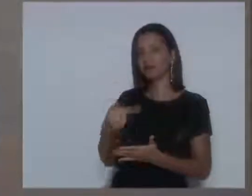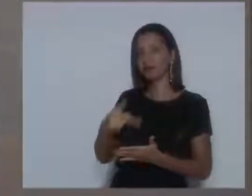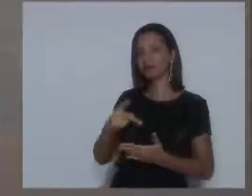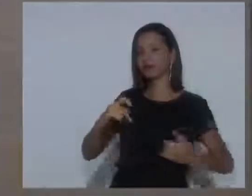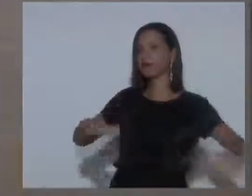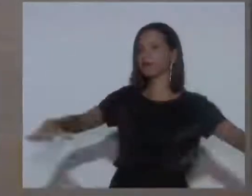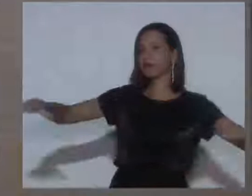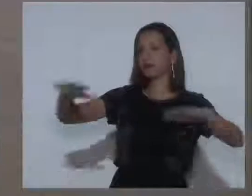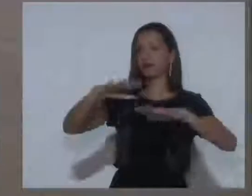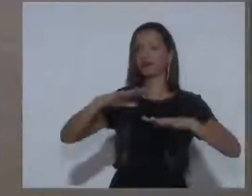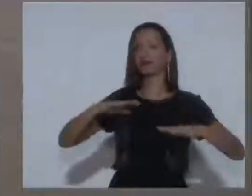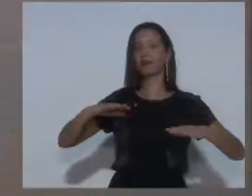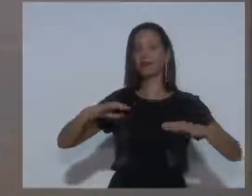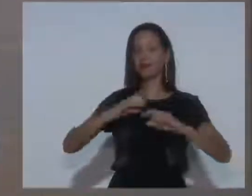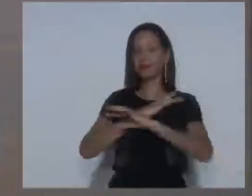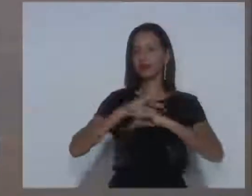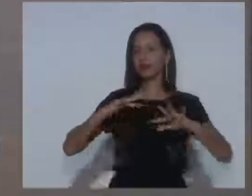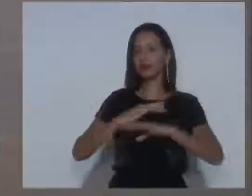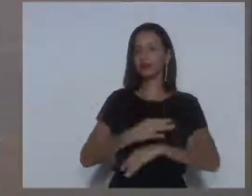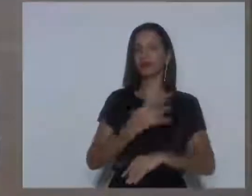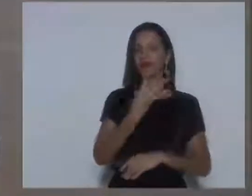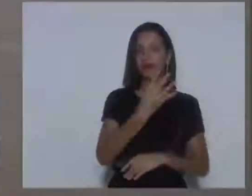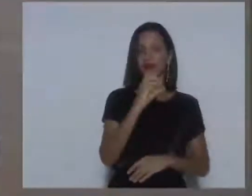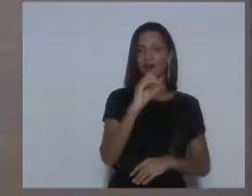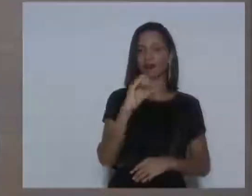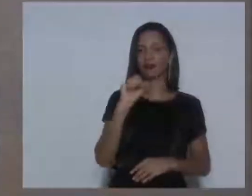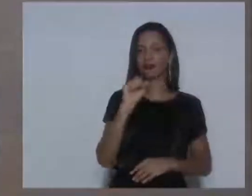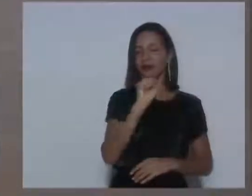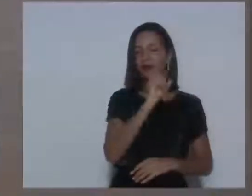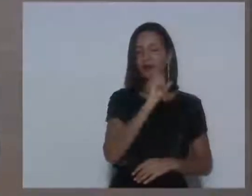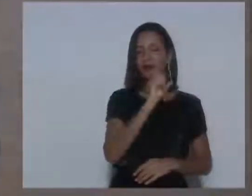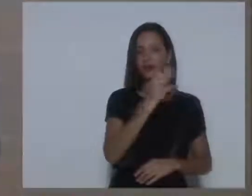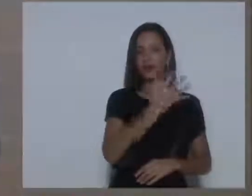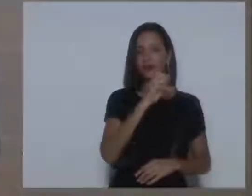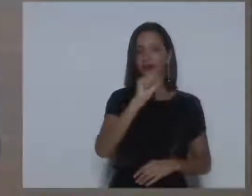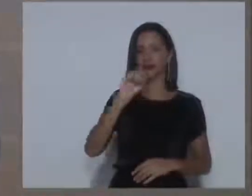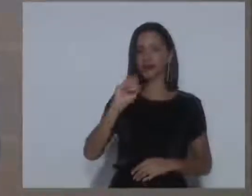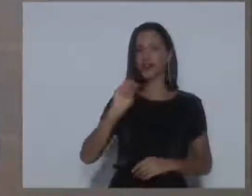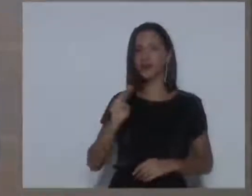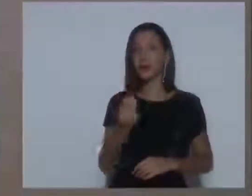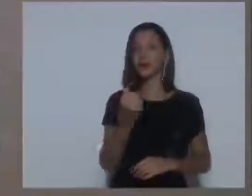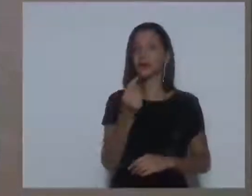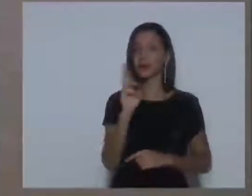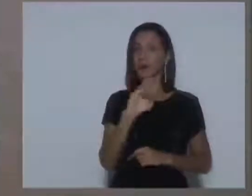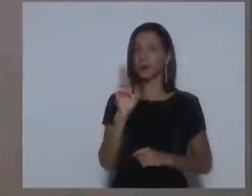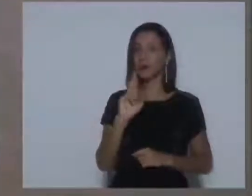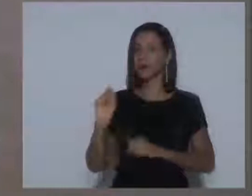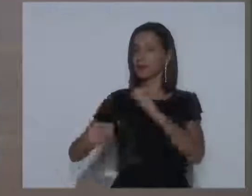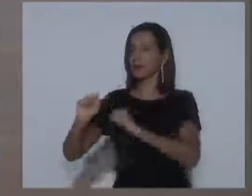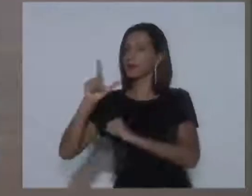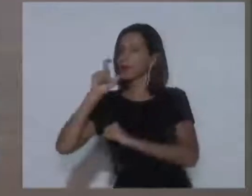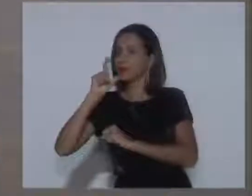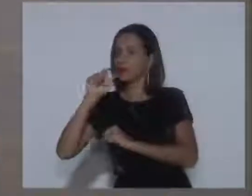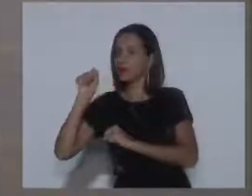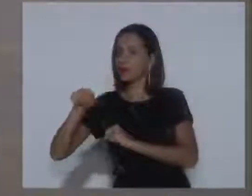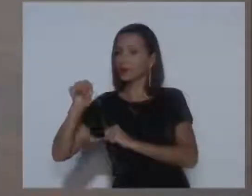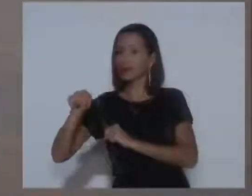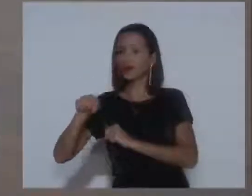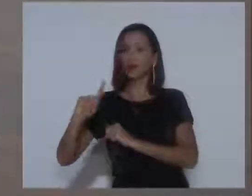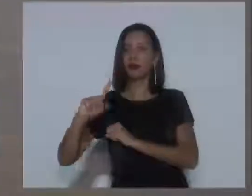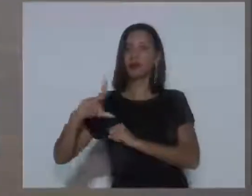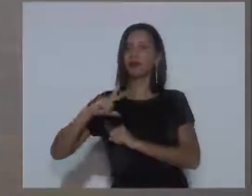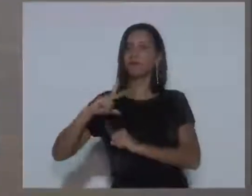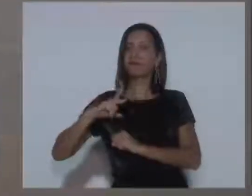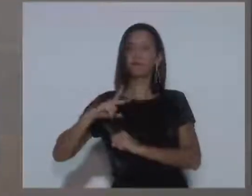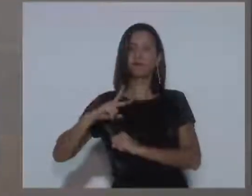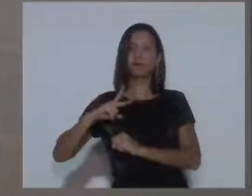Então, são 480 milhões de reais. A Sanebave, embora alguns gostariam, ela não é uma empresa privada